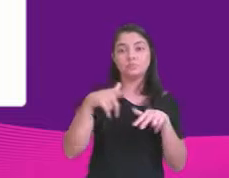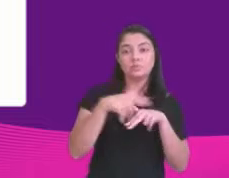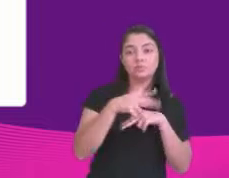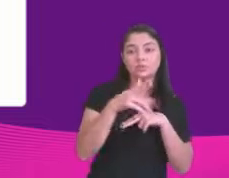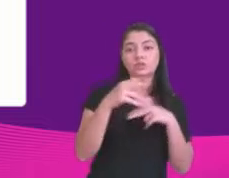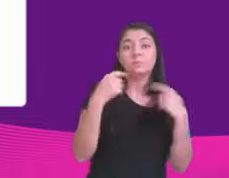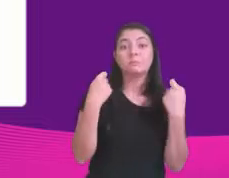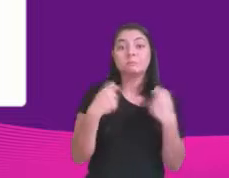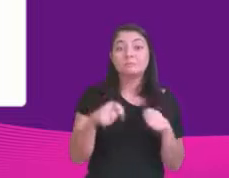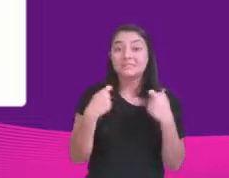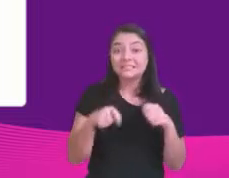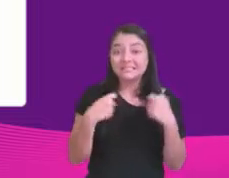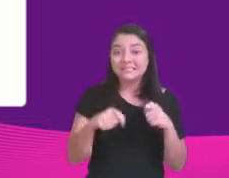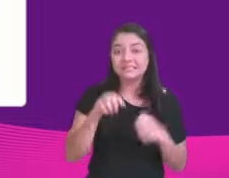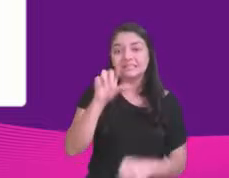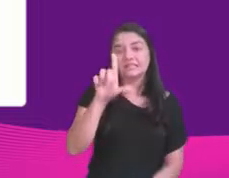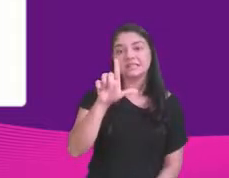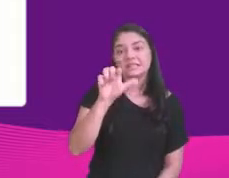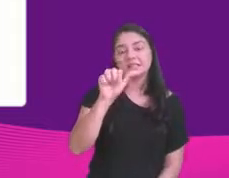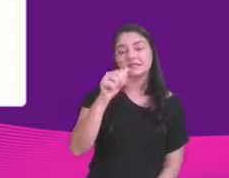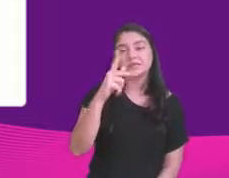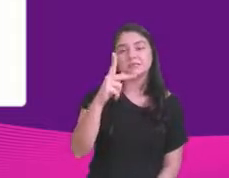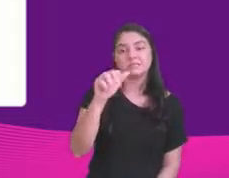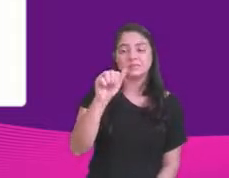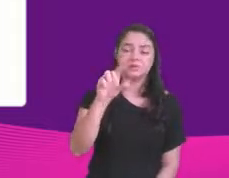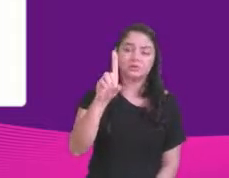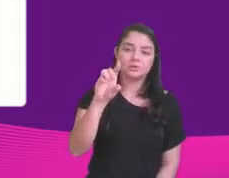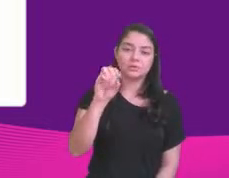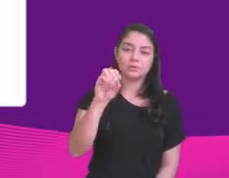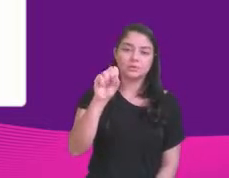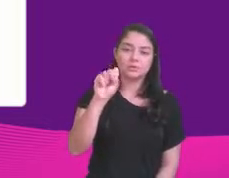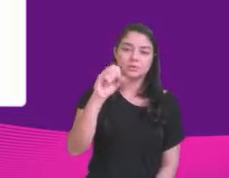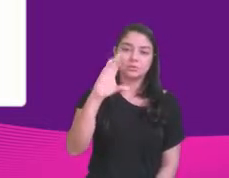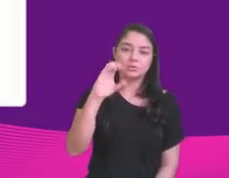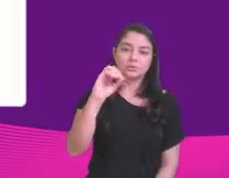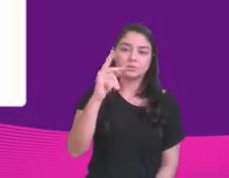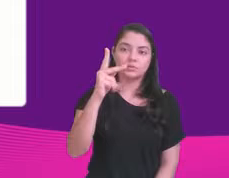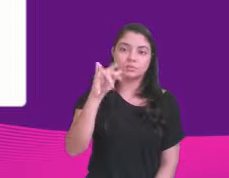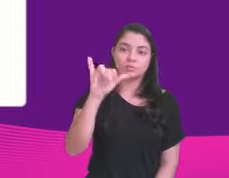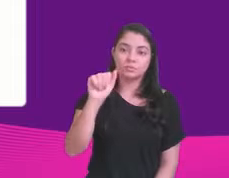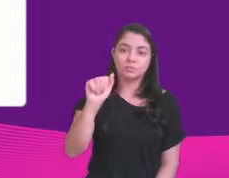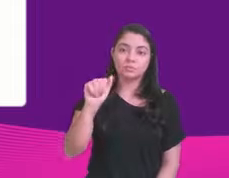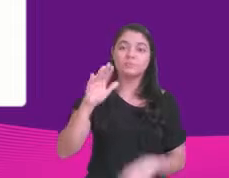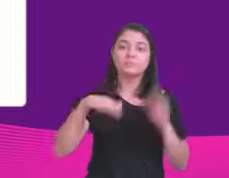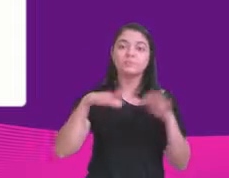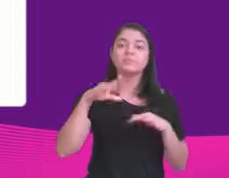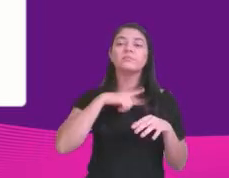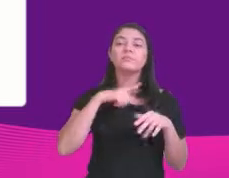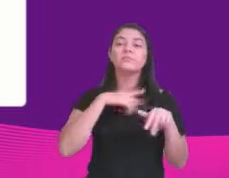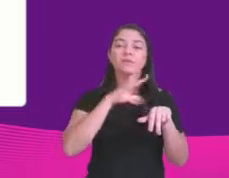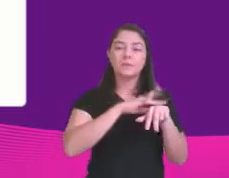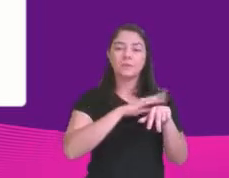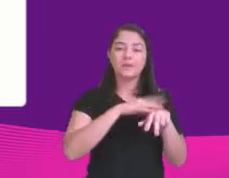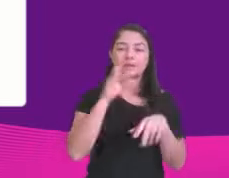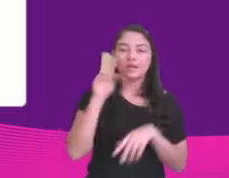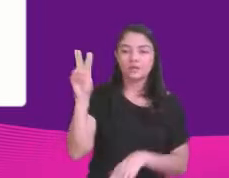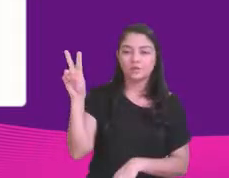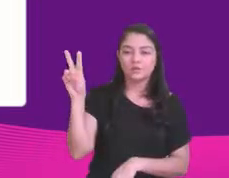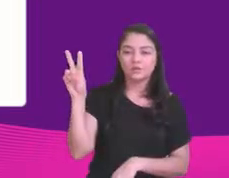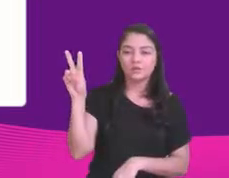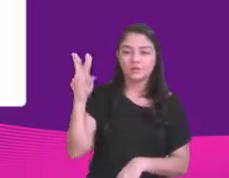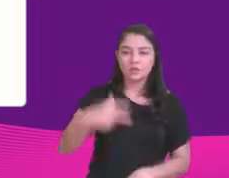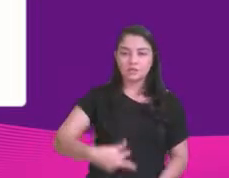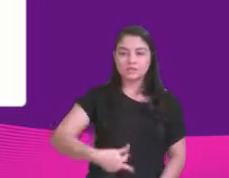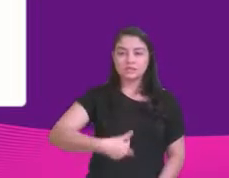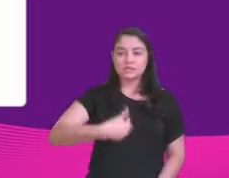precisa fazer uma laparotomia ou inventário completo da cavidade, às vezes chegam pacientes para a gente que foram submetidos a uma cirurgia por uma carcinomatose com